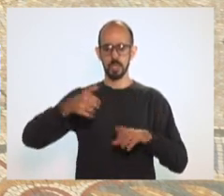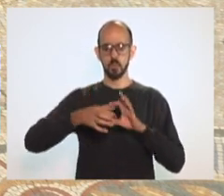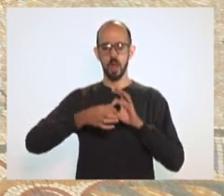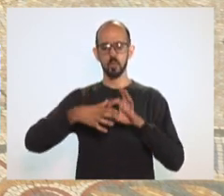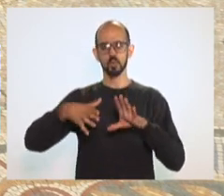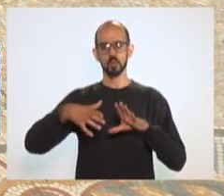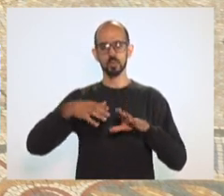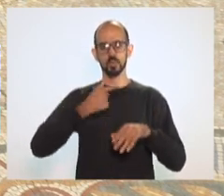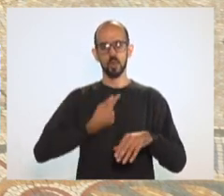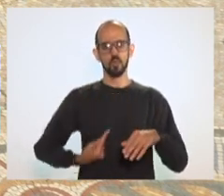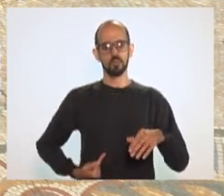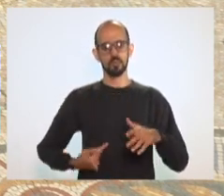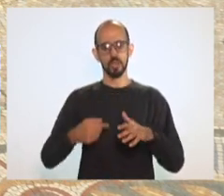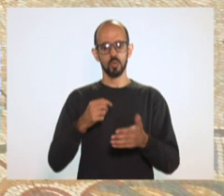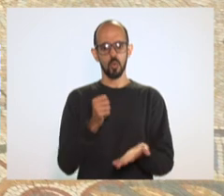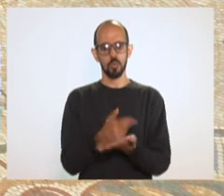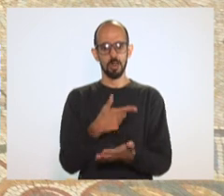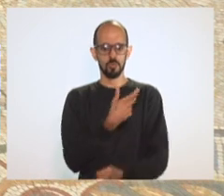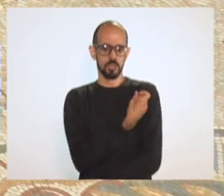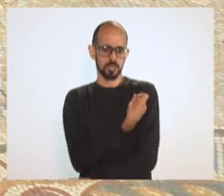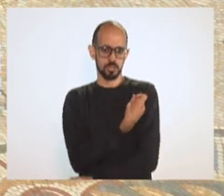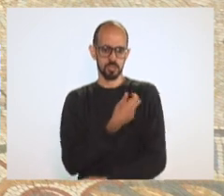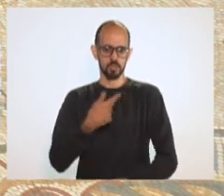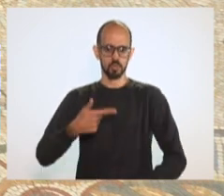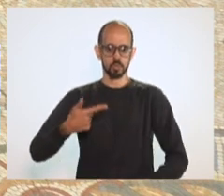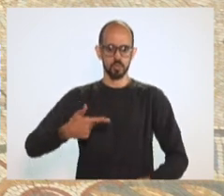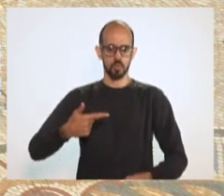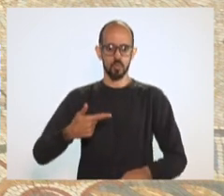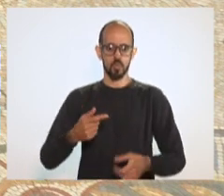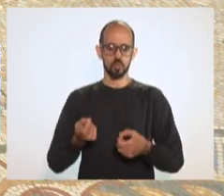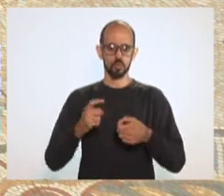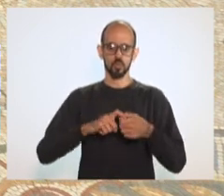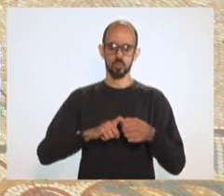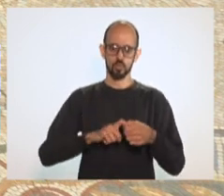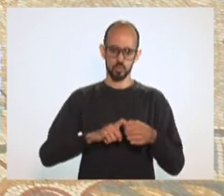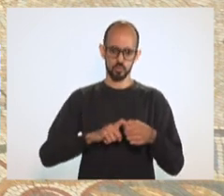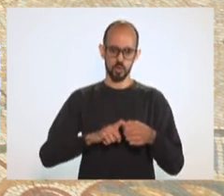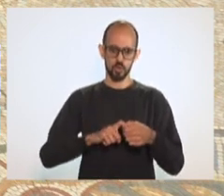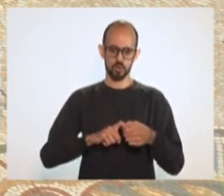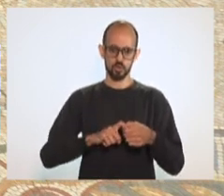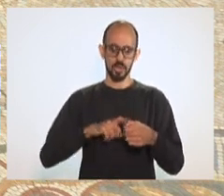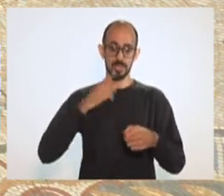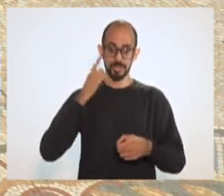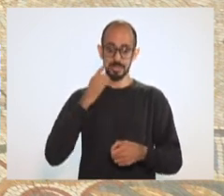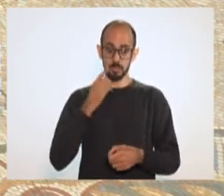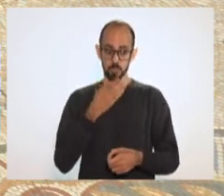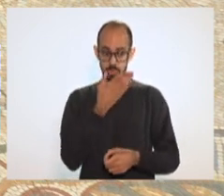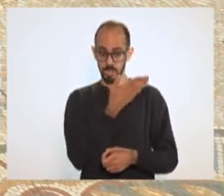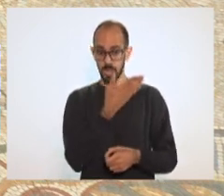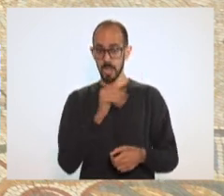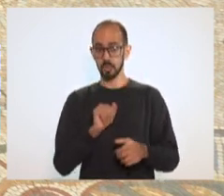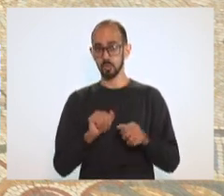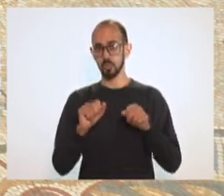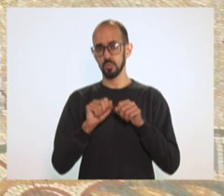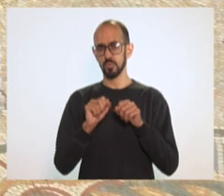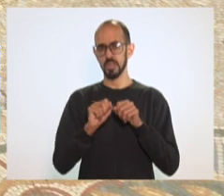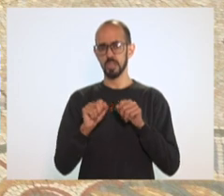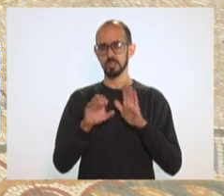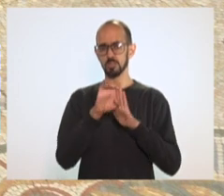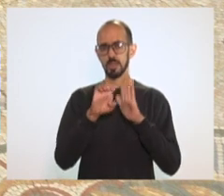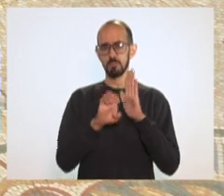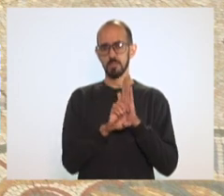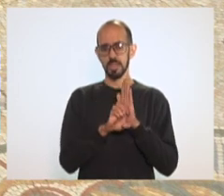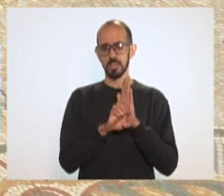a comprar vacina, dois, autorizar o governo a compor consórcio. Esse deputado apresentou uma emenda, destacou essa emenda e